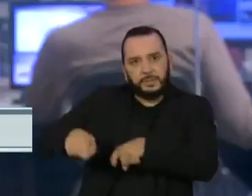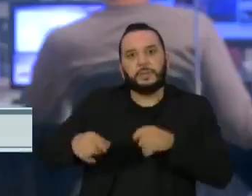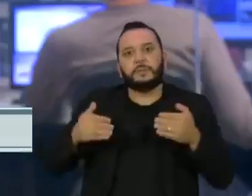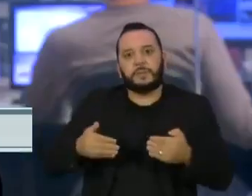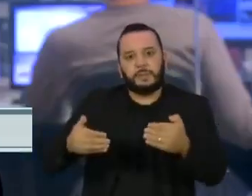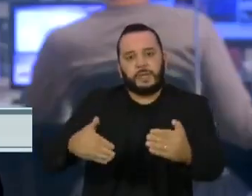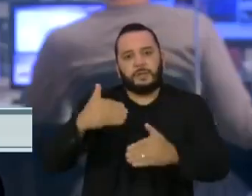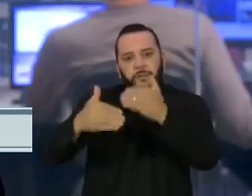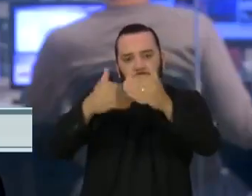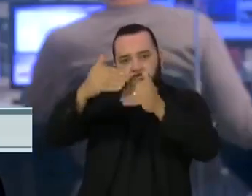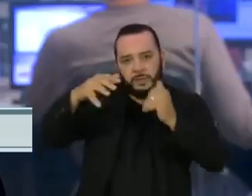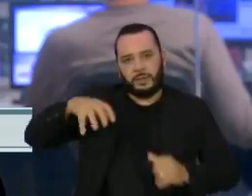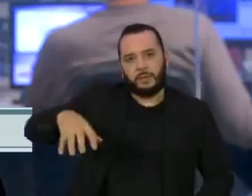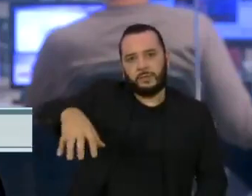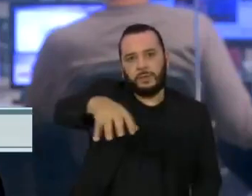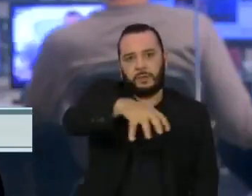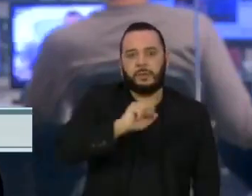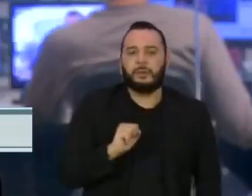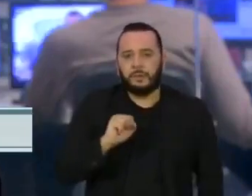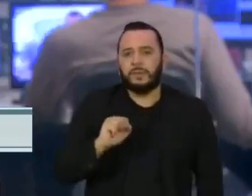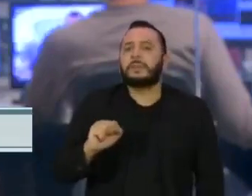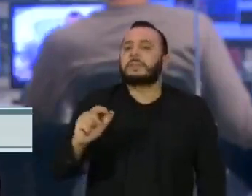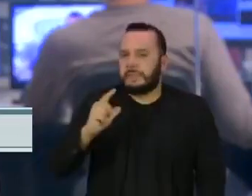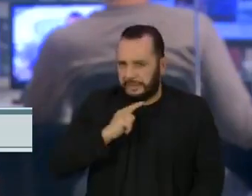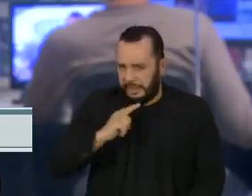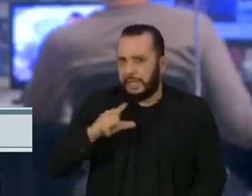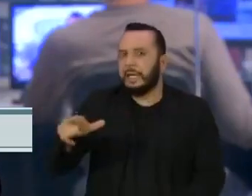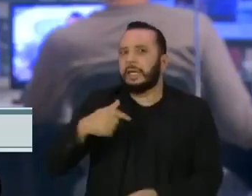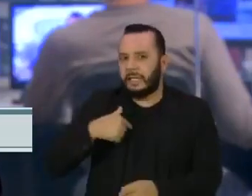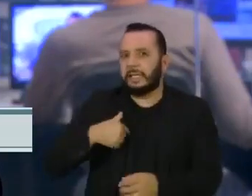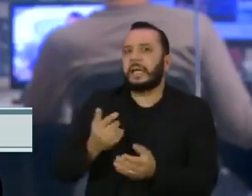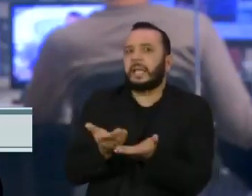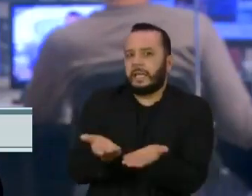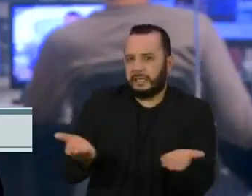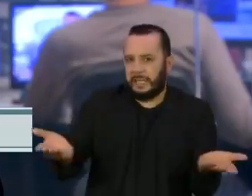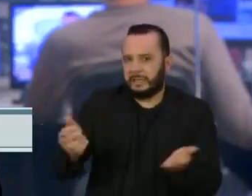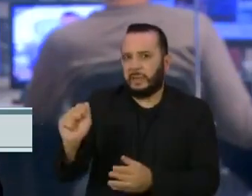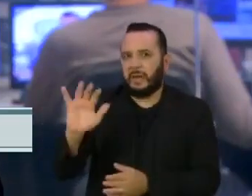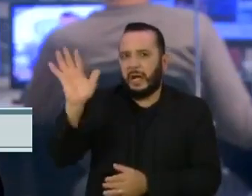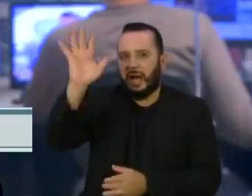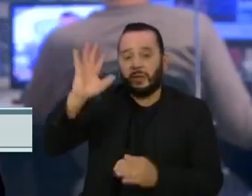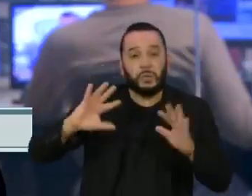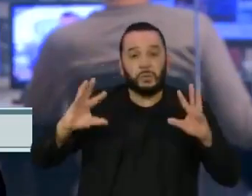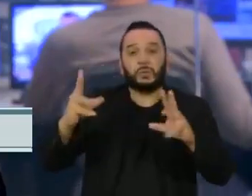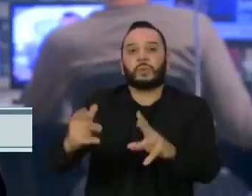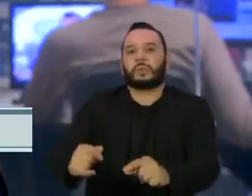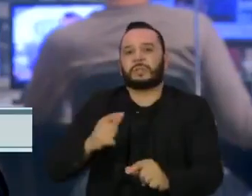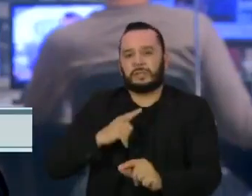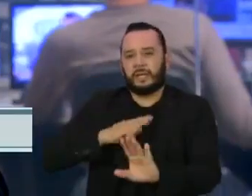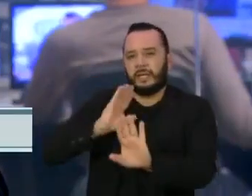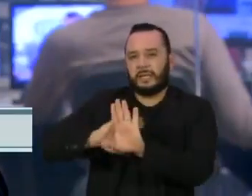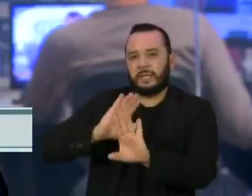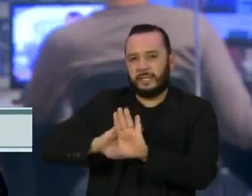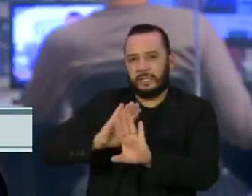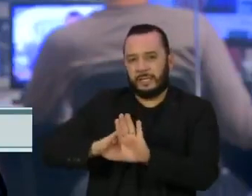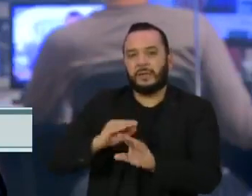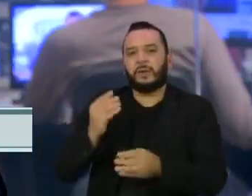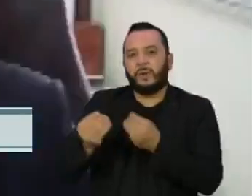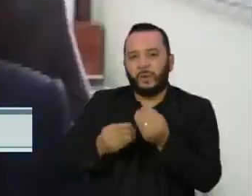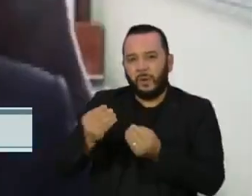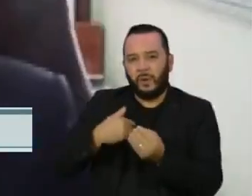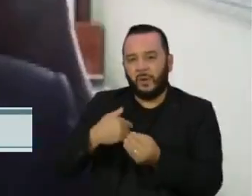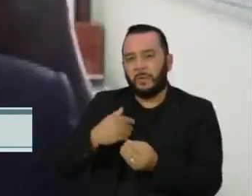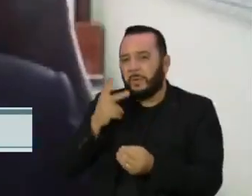Regional. A Corte entendeu que houve sobrepreço nas licitações. Todas estão envolvidas no escândalo do